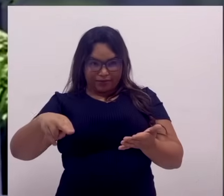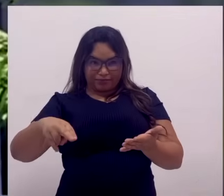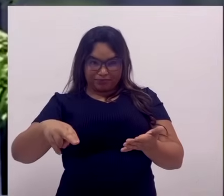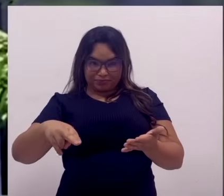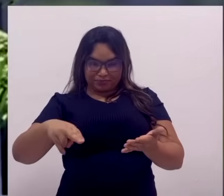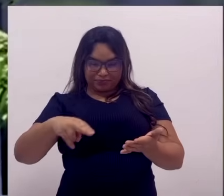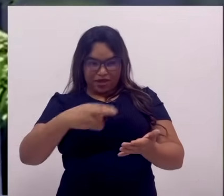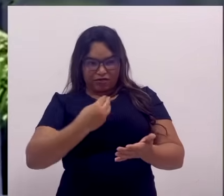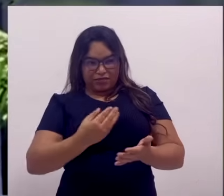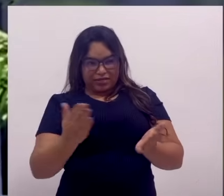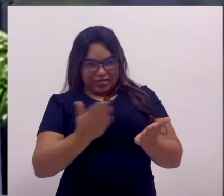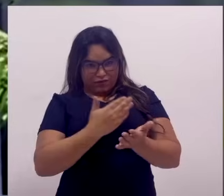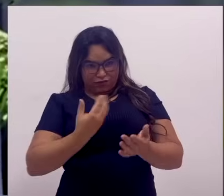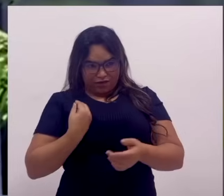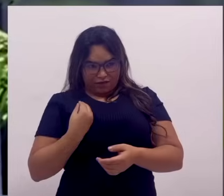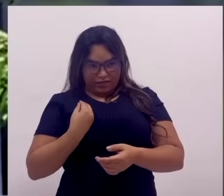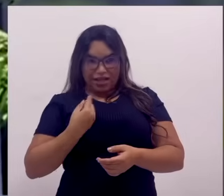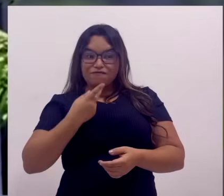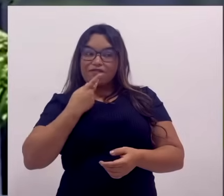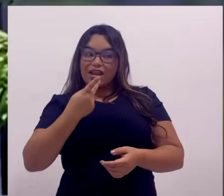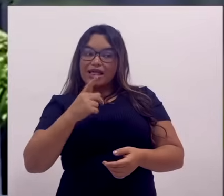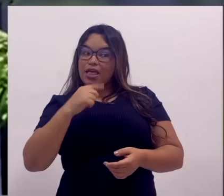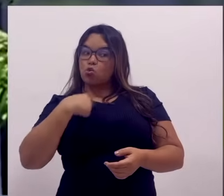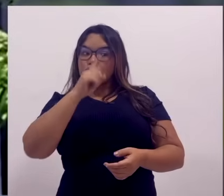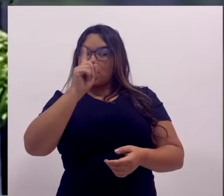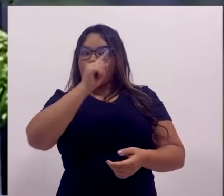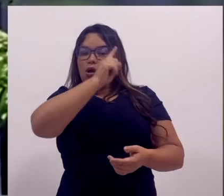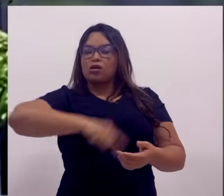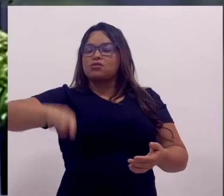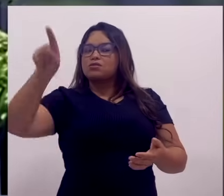Diz, não riscarei o seu nome do livro da vida.